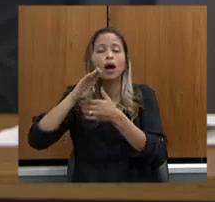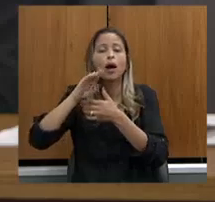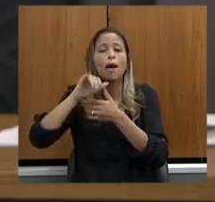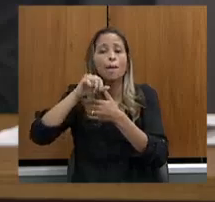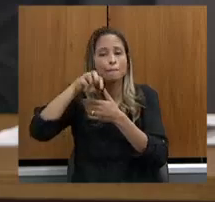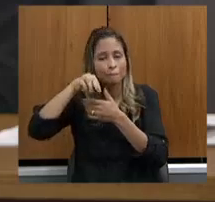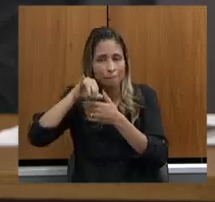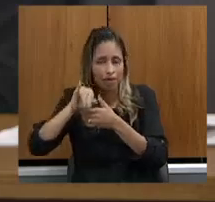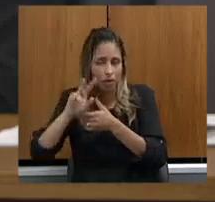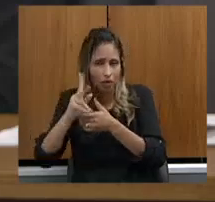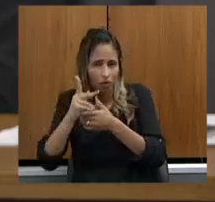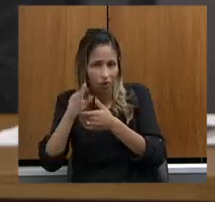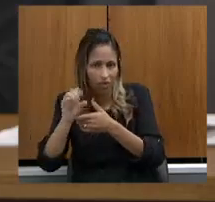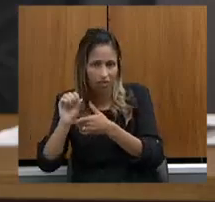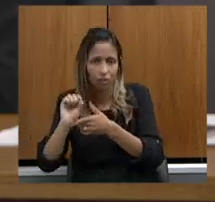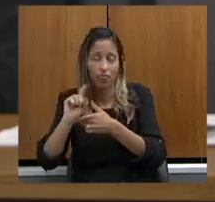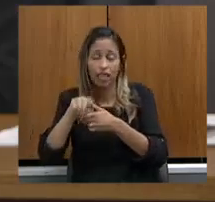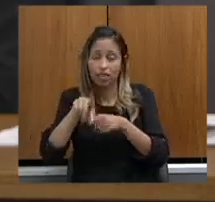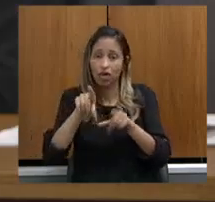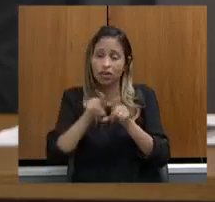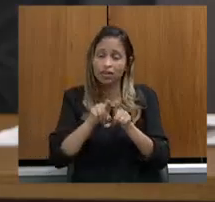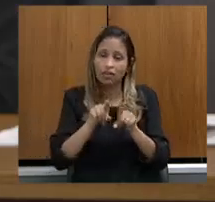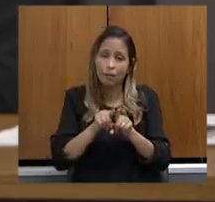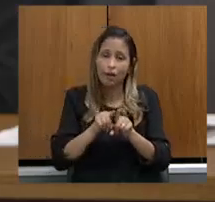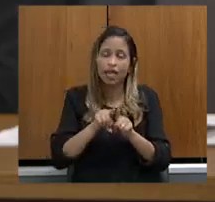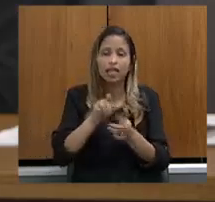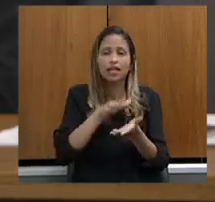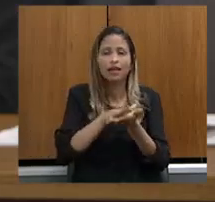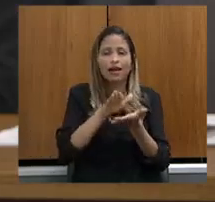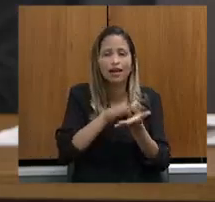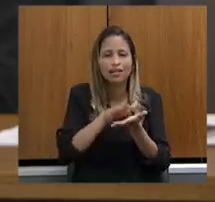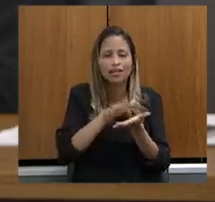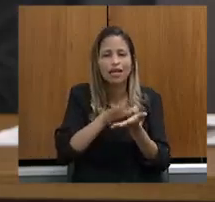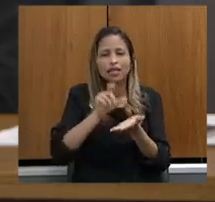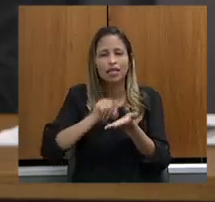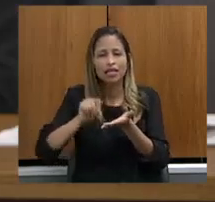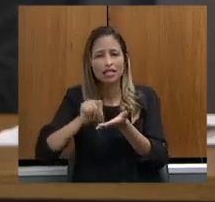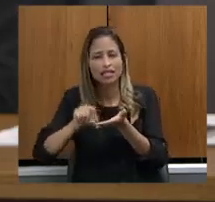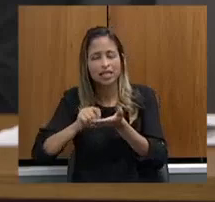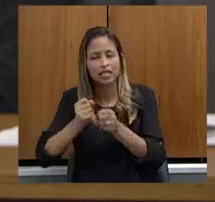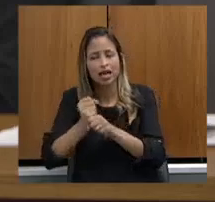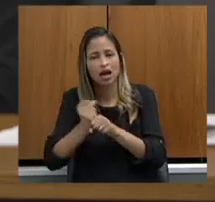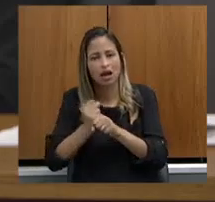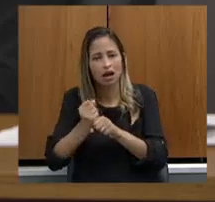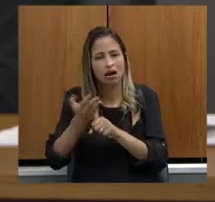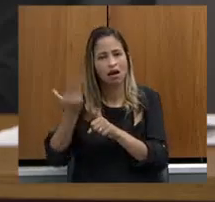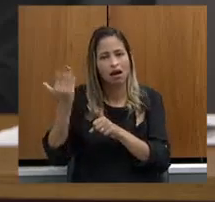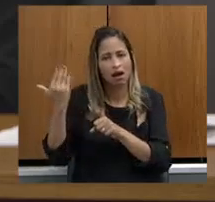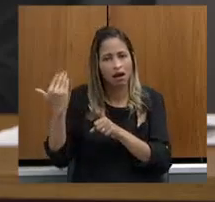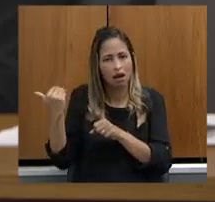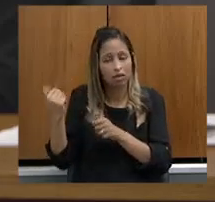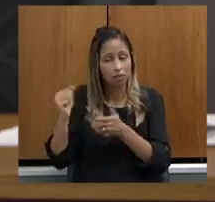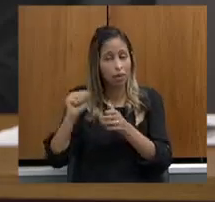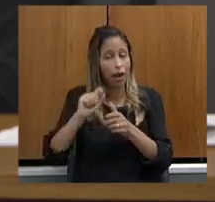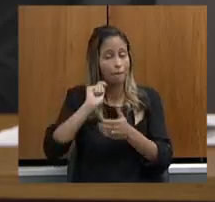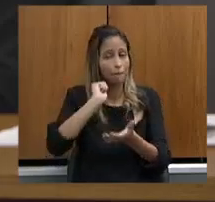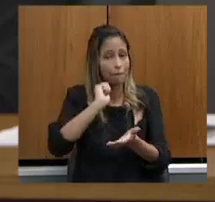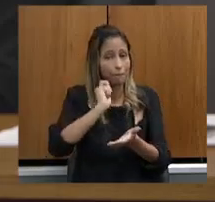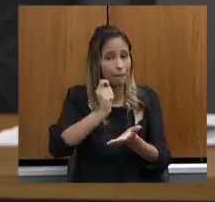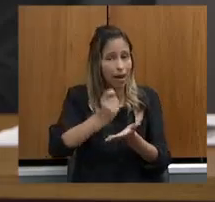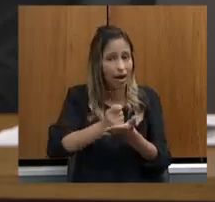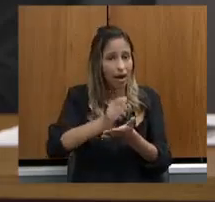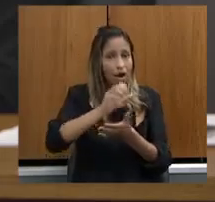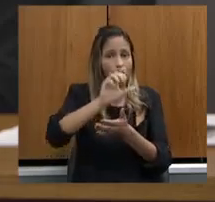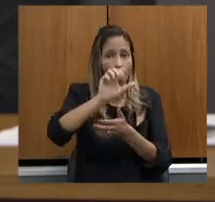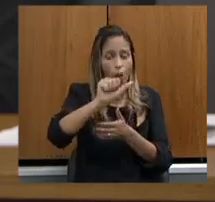319.902 a gente tem ainda despesas que foram escritas em anos anteriores em restos a pagar no montante